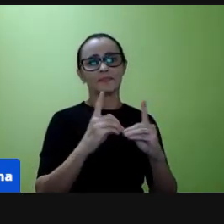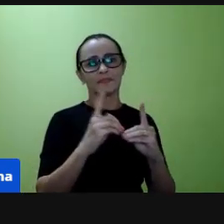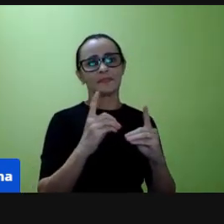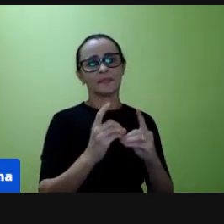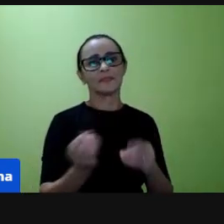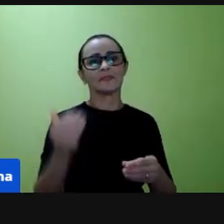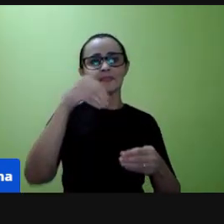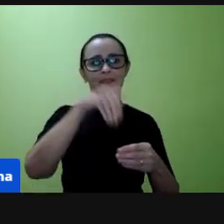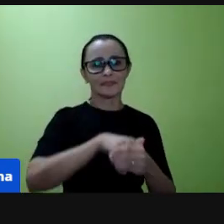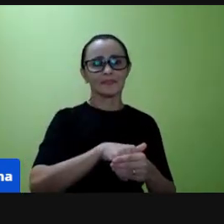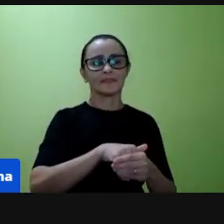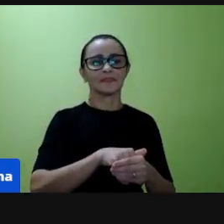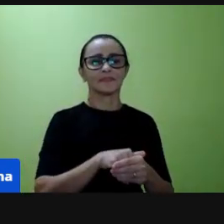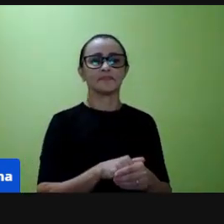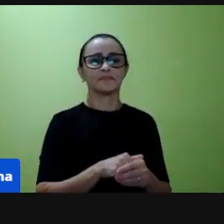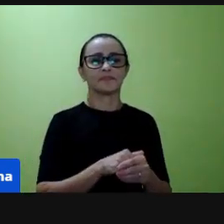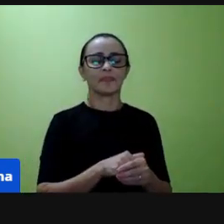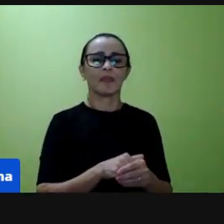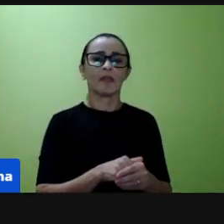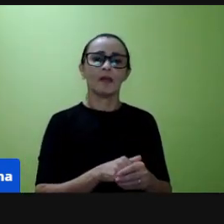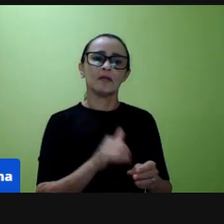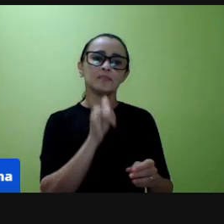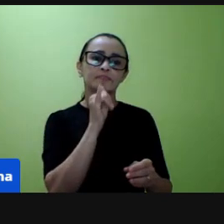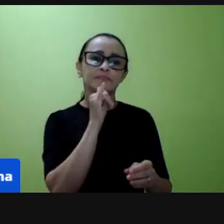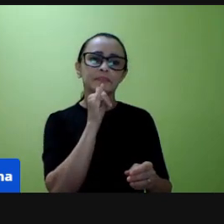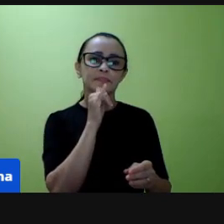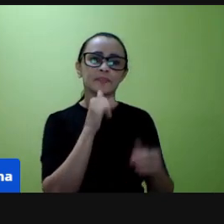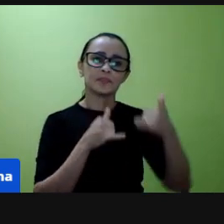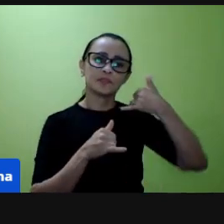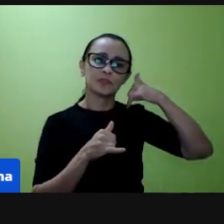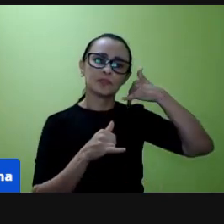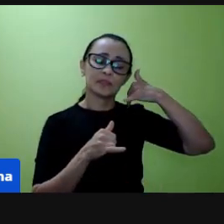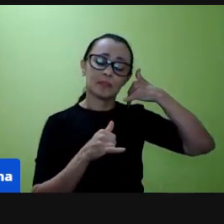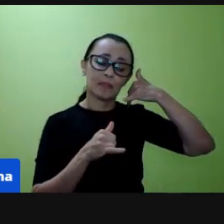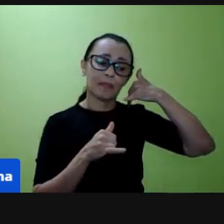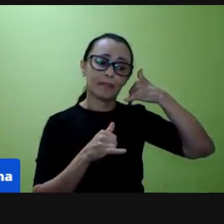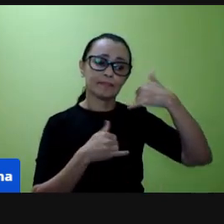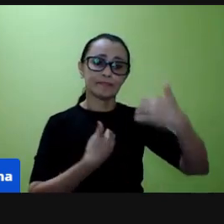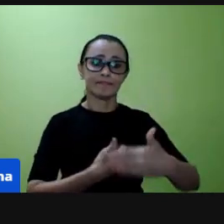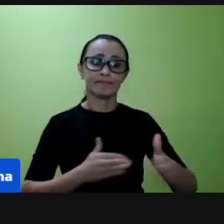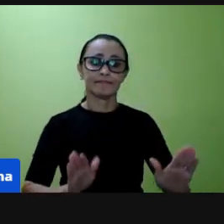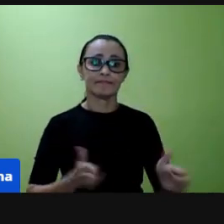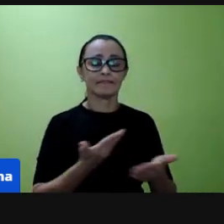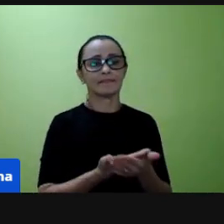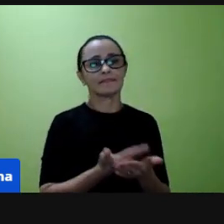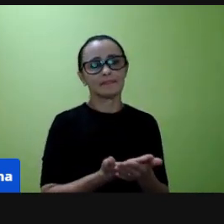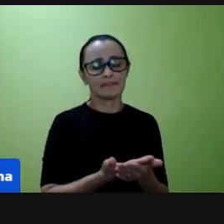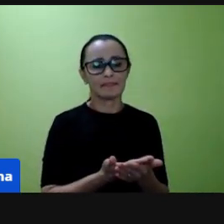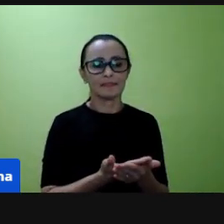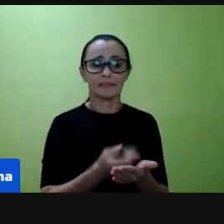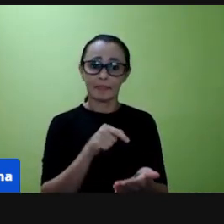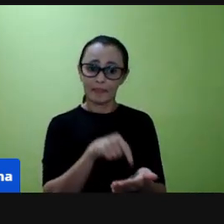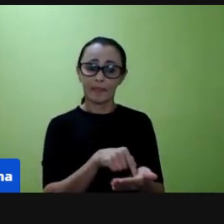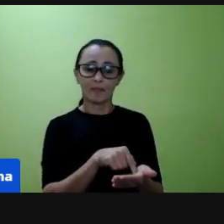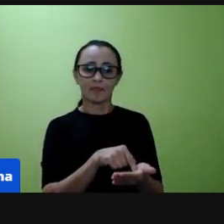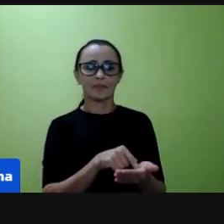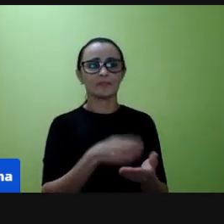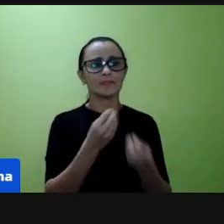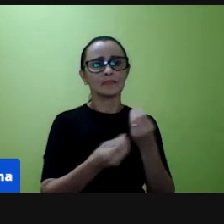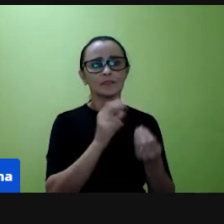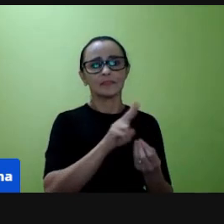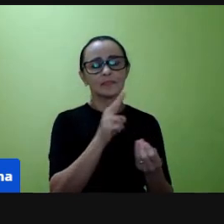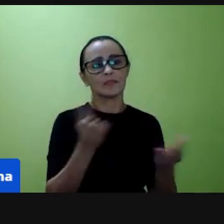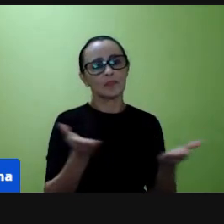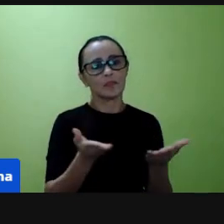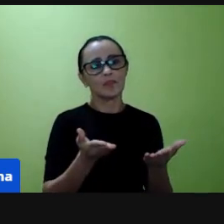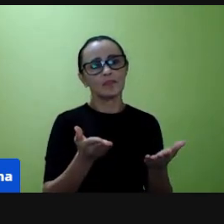exemplo, né, o celular na sala de aula. Quantas vezes nós discutimos nas formações de que forma que poderia ser usado dentro da sala de aula? Hoje eu entendo que vai